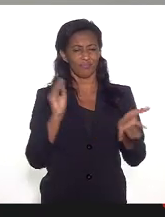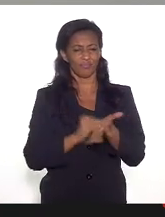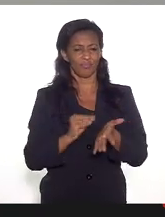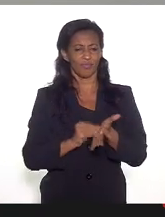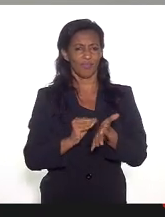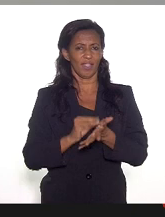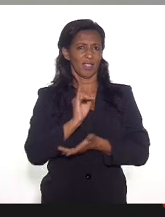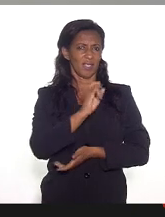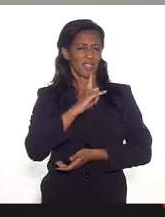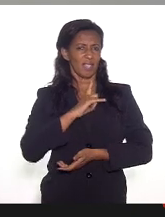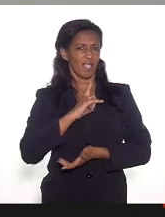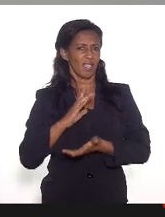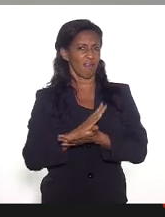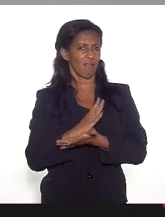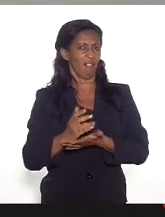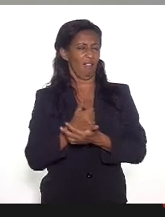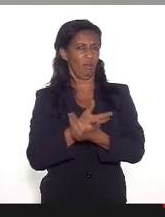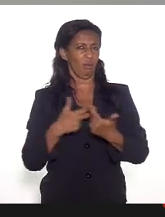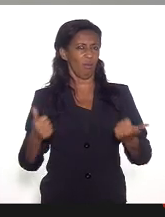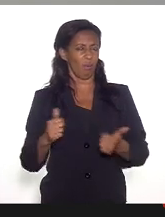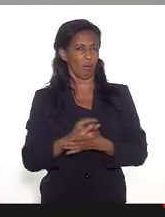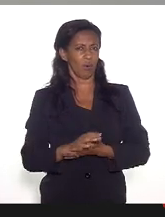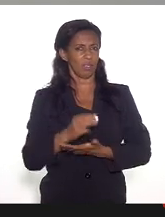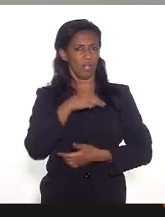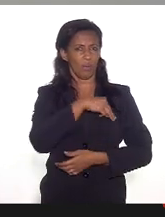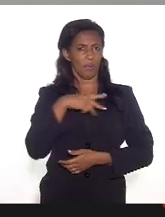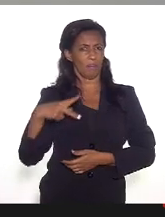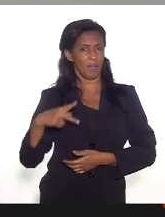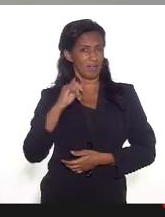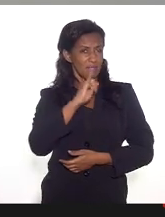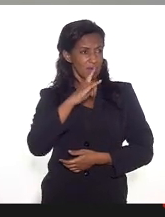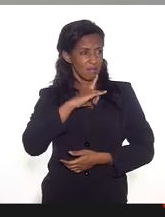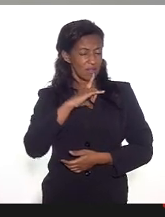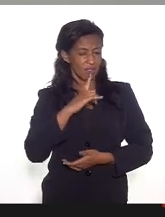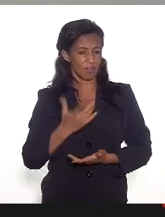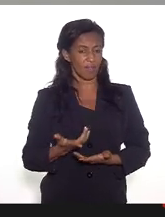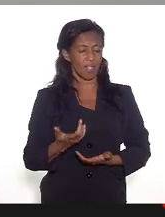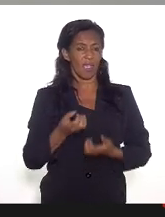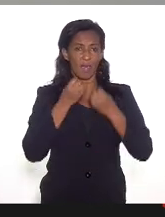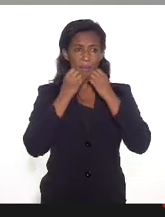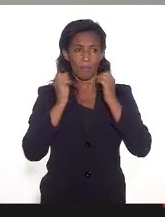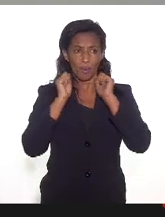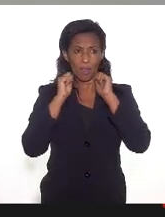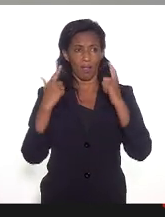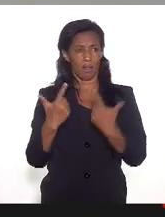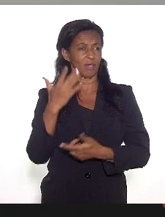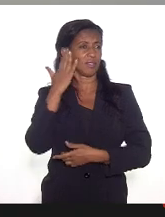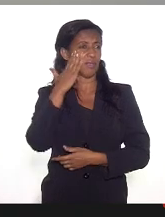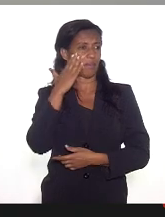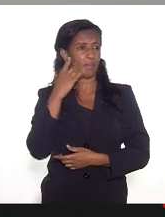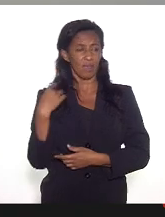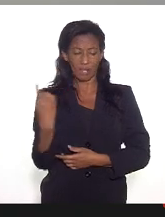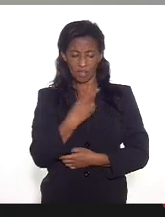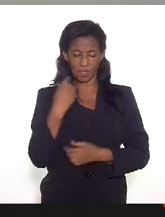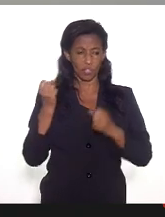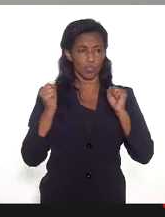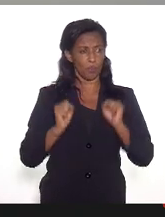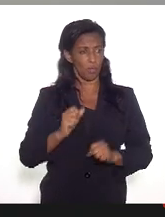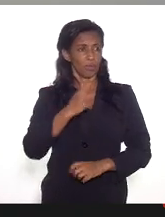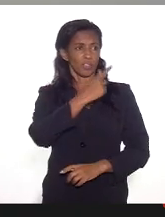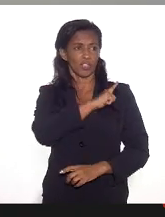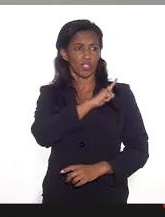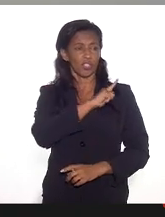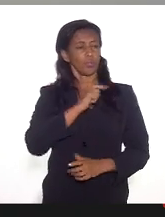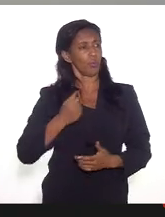se há alguma coisa ainda relacionada ao Ministério Público. Se houver, seria boa a Assembleia saber, porque a gente pode também fazer gestões,